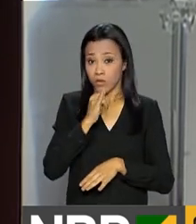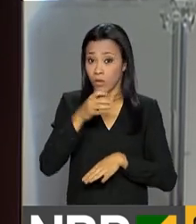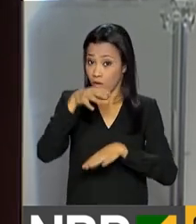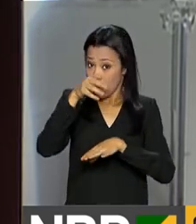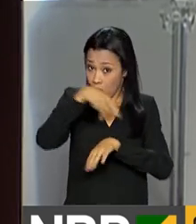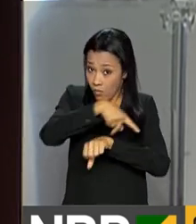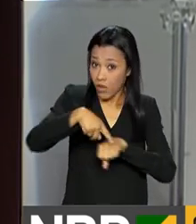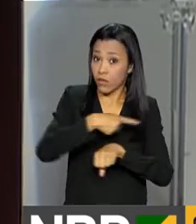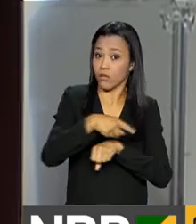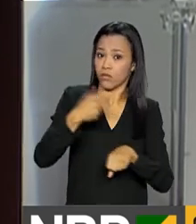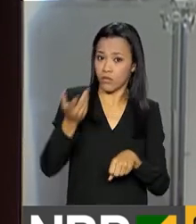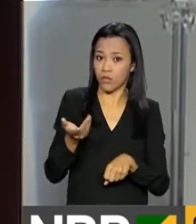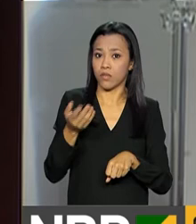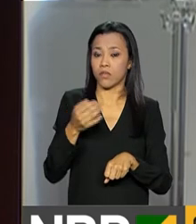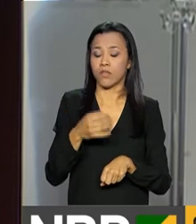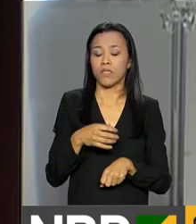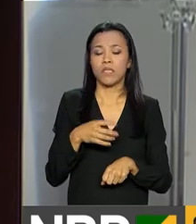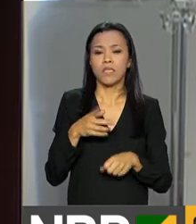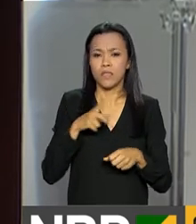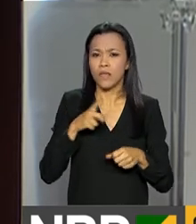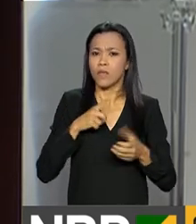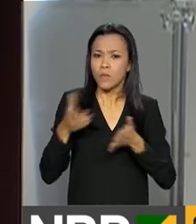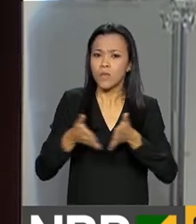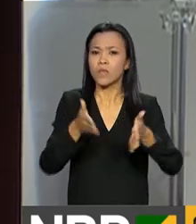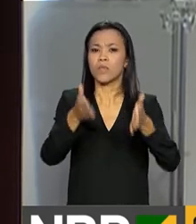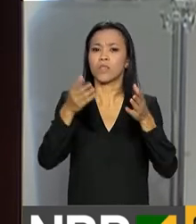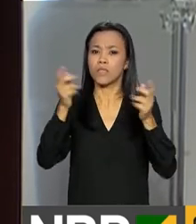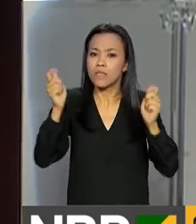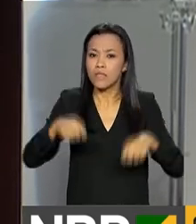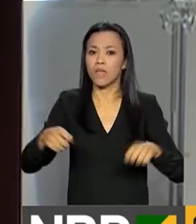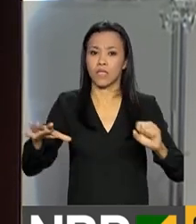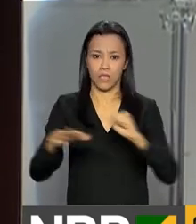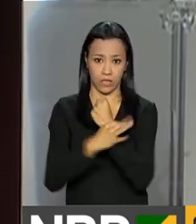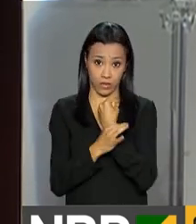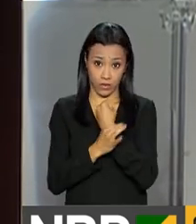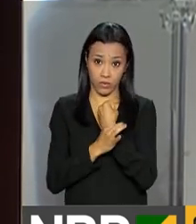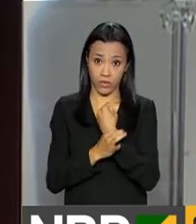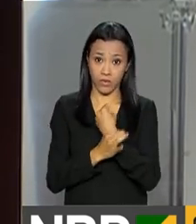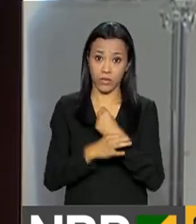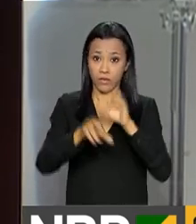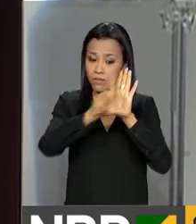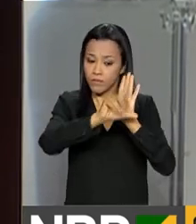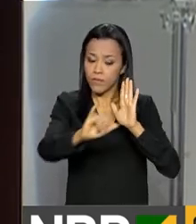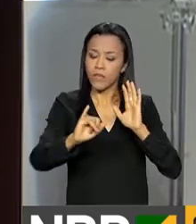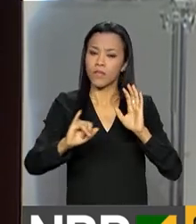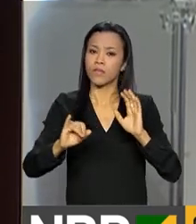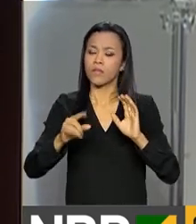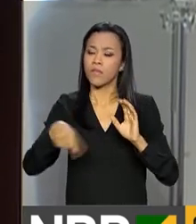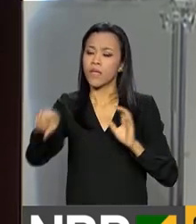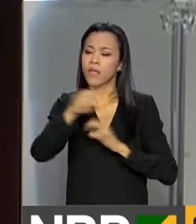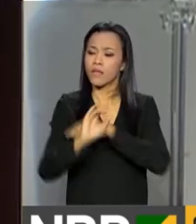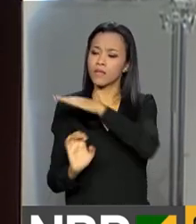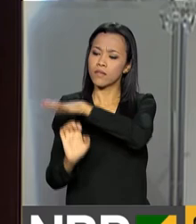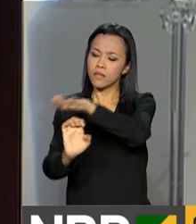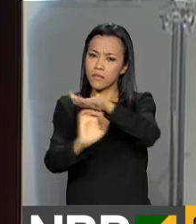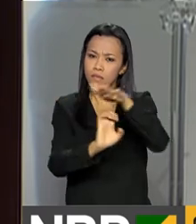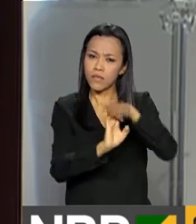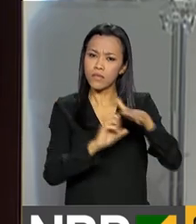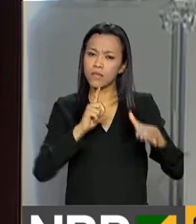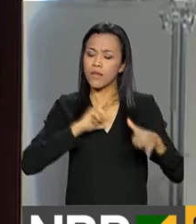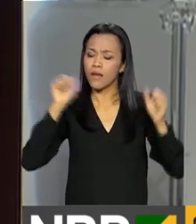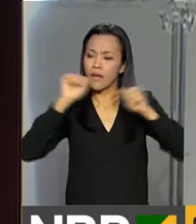empresas brasileiras, e há um caminho para que se possa garantir segurança jurídica, para que o setor privado tenha